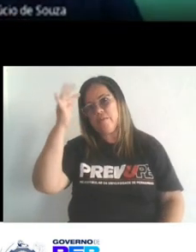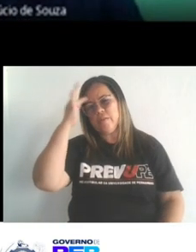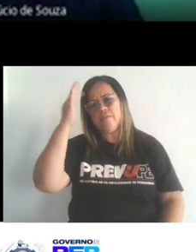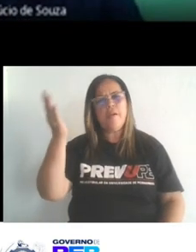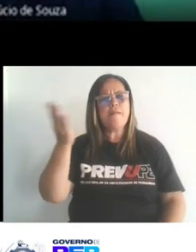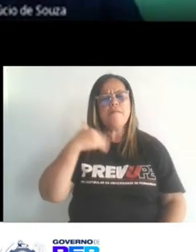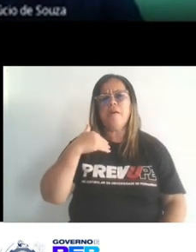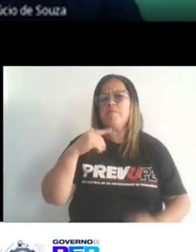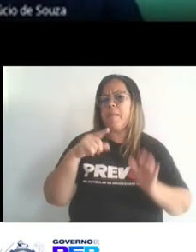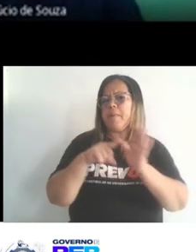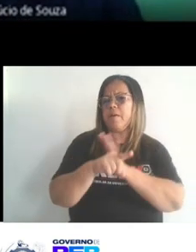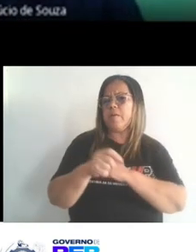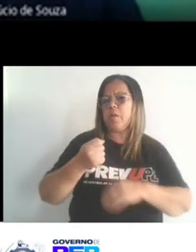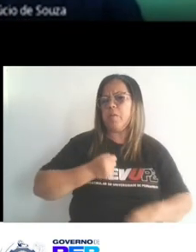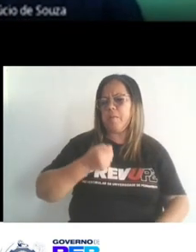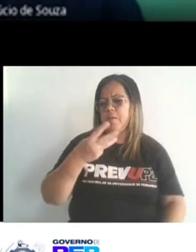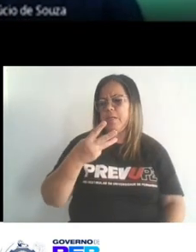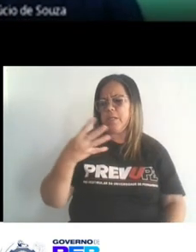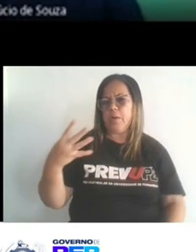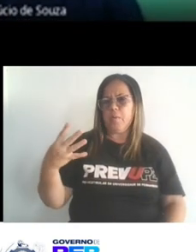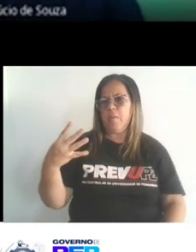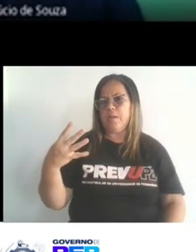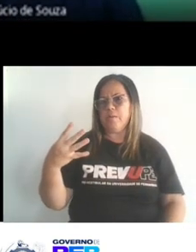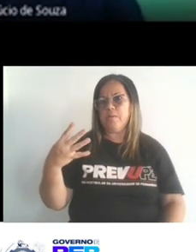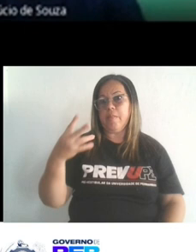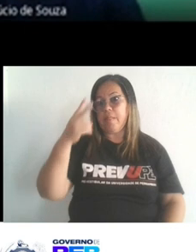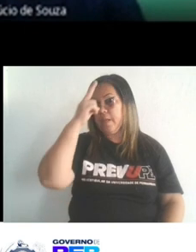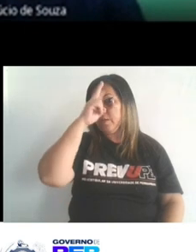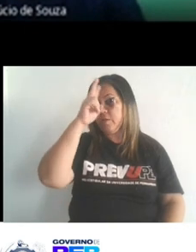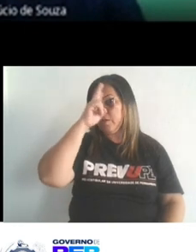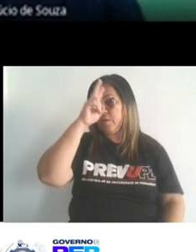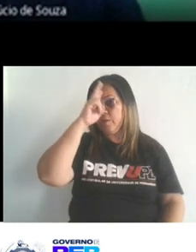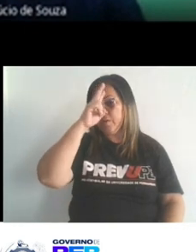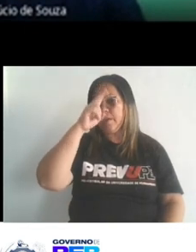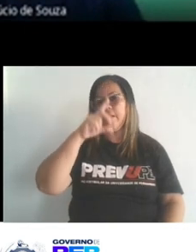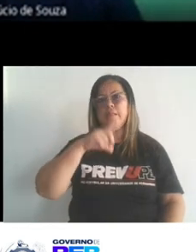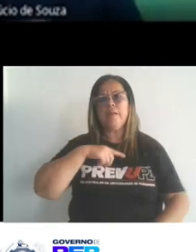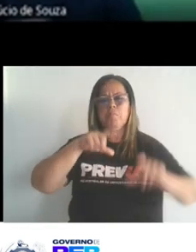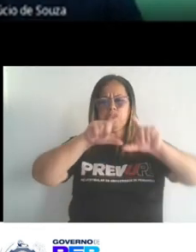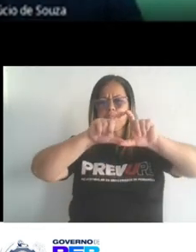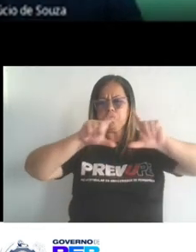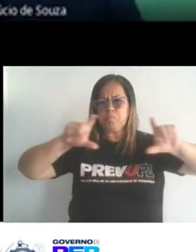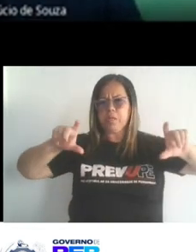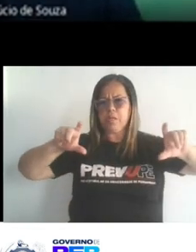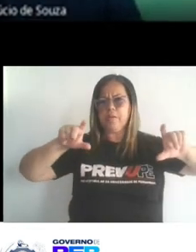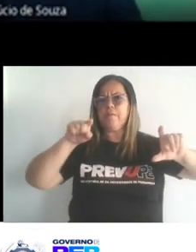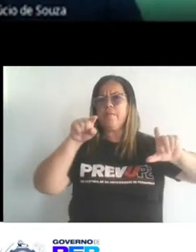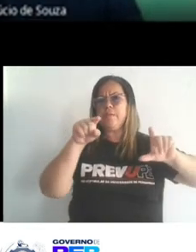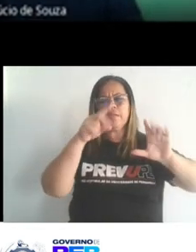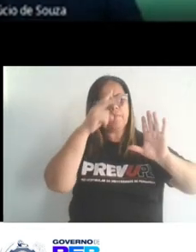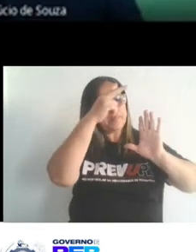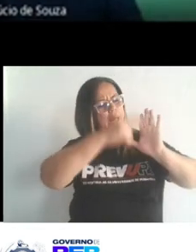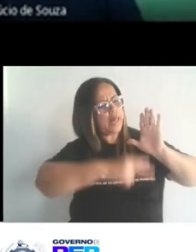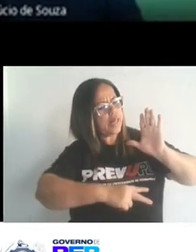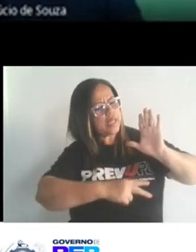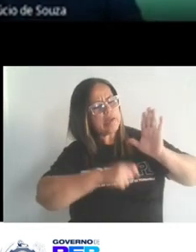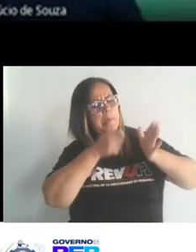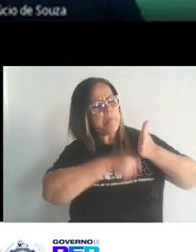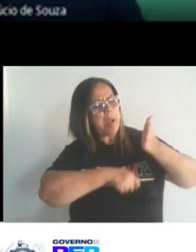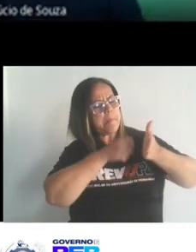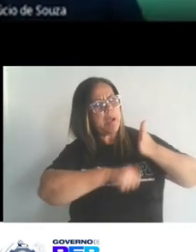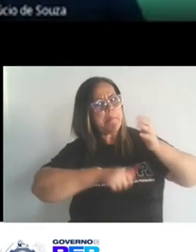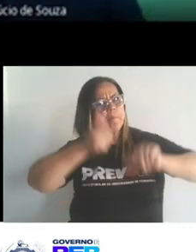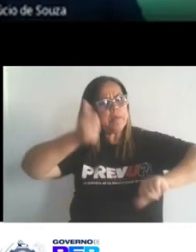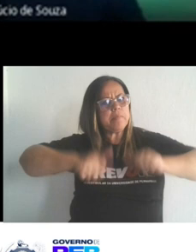a primeira questão de história que vem no enunciado leia e analise atentamente